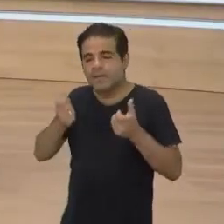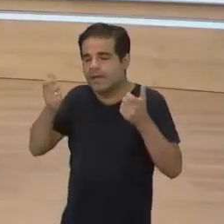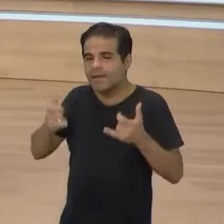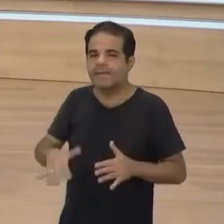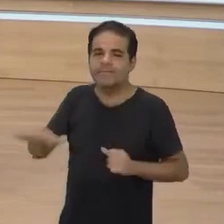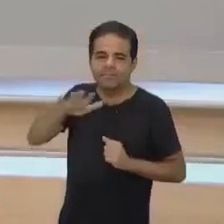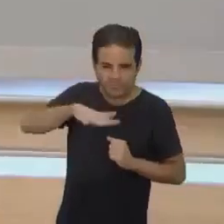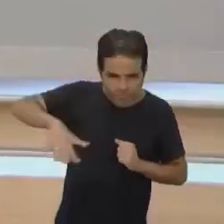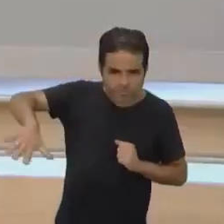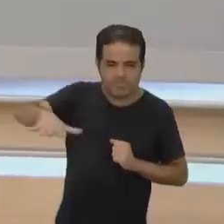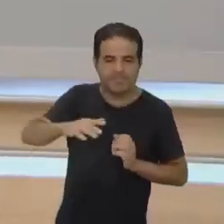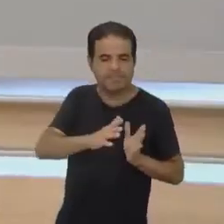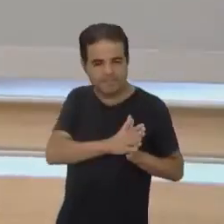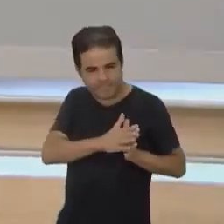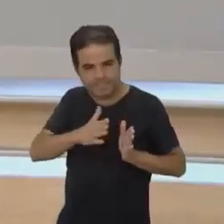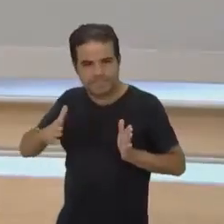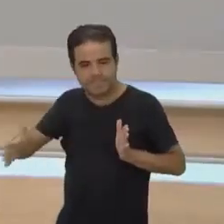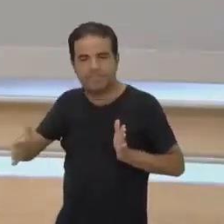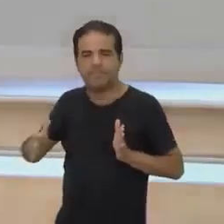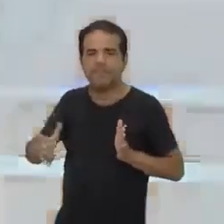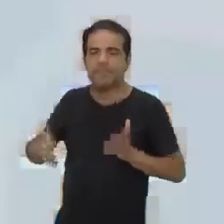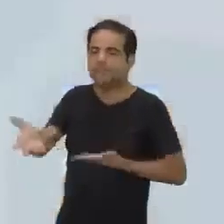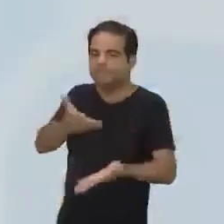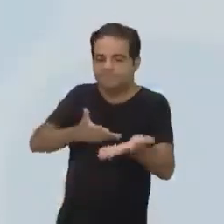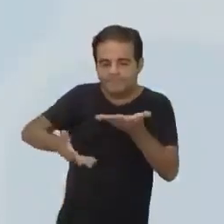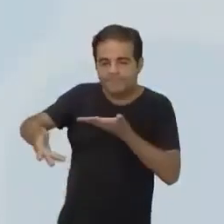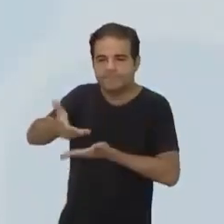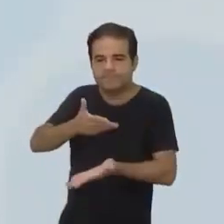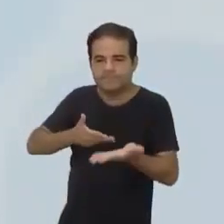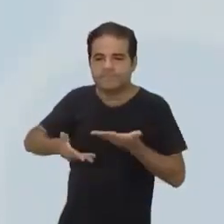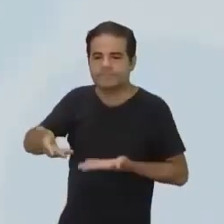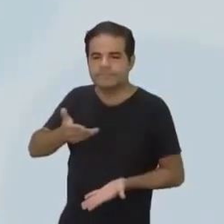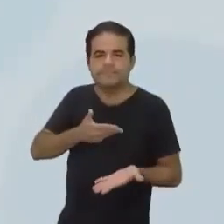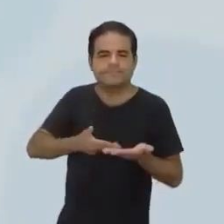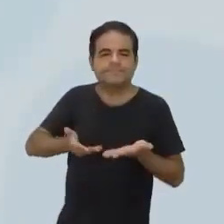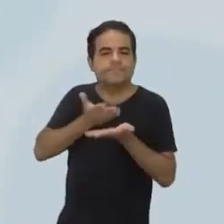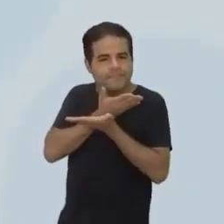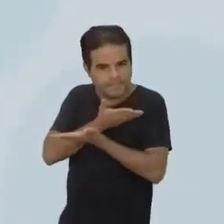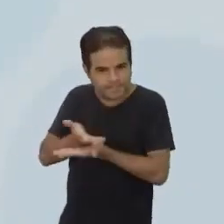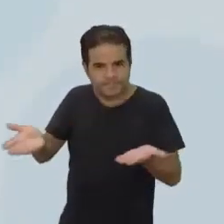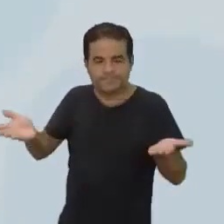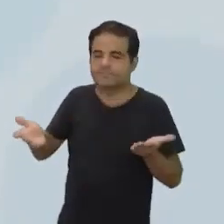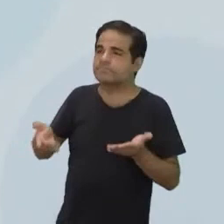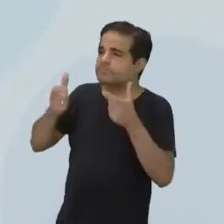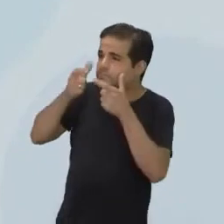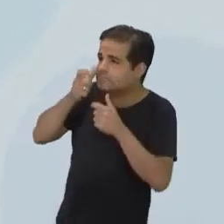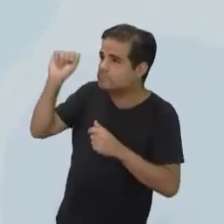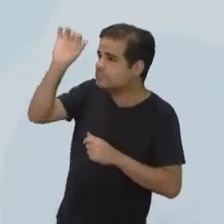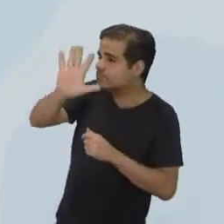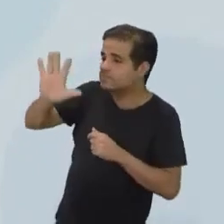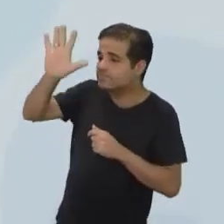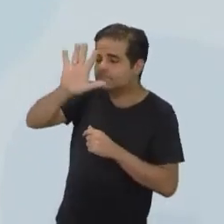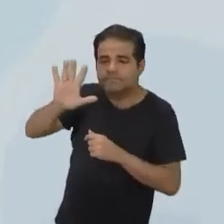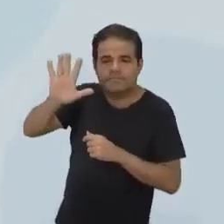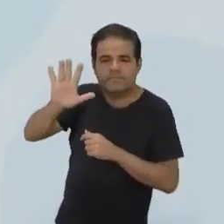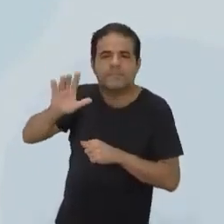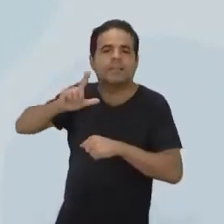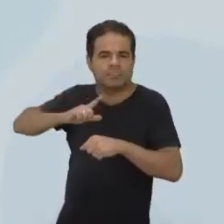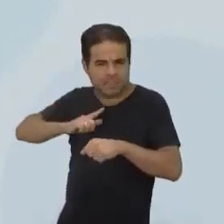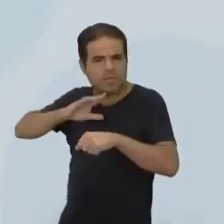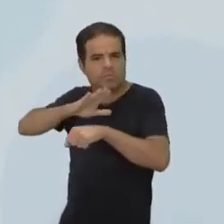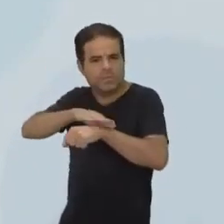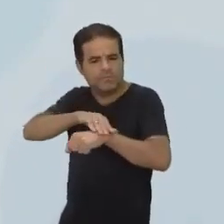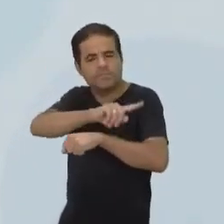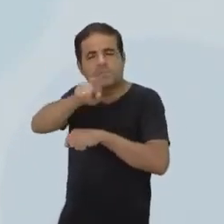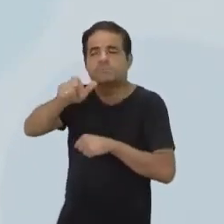Então, a gente tem aí a relação das imagens e aí essas imagens que vão passar, vocês vão ter um tempinho aí